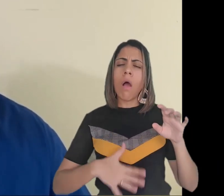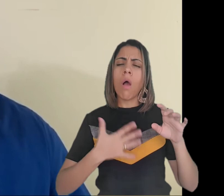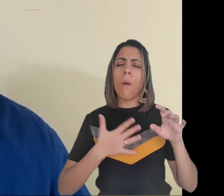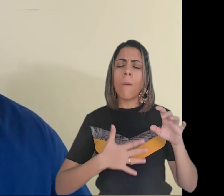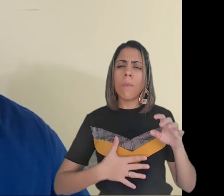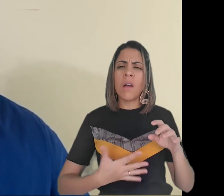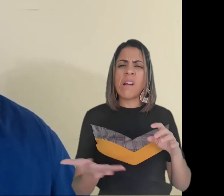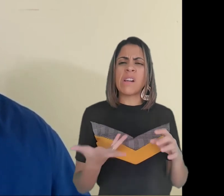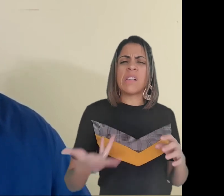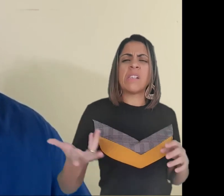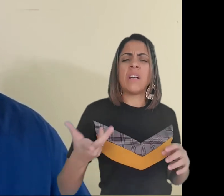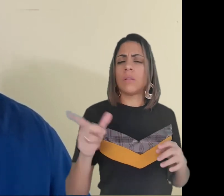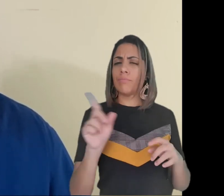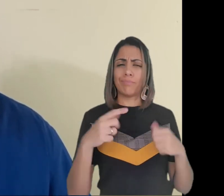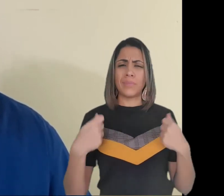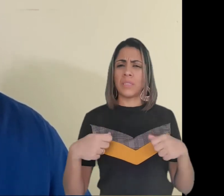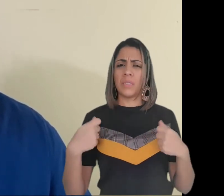sem pressa.